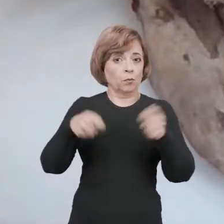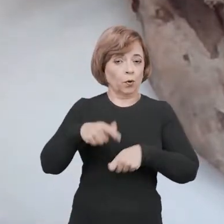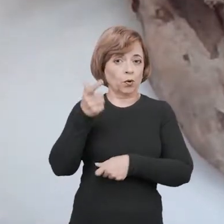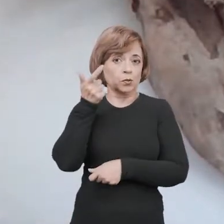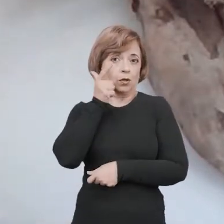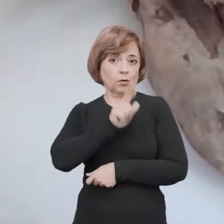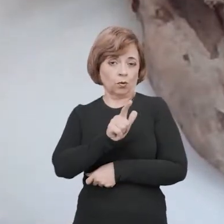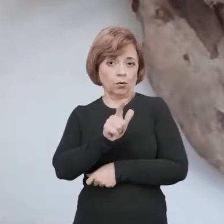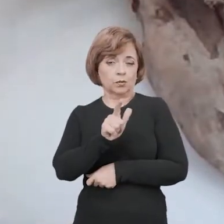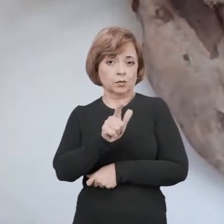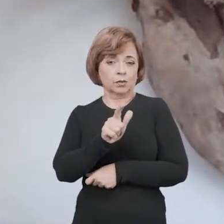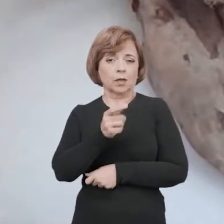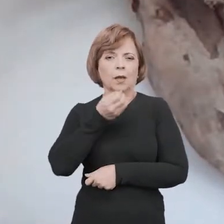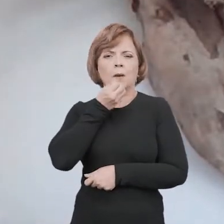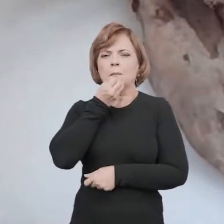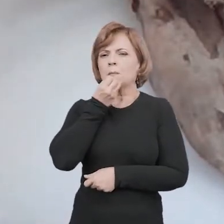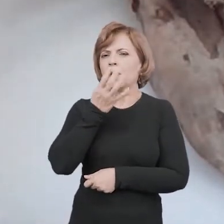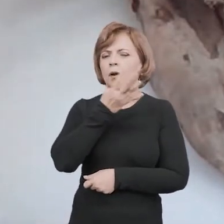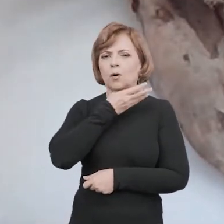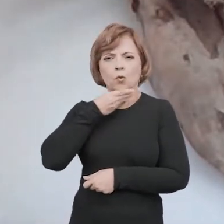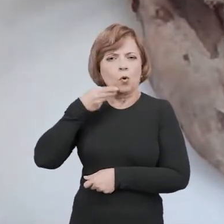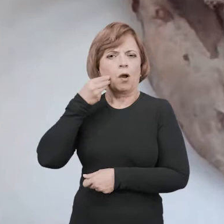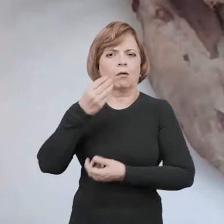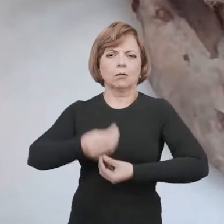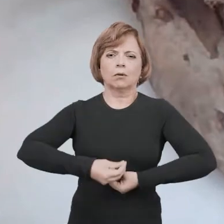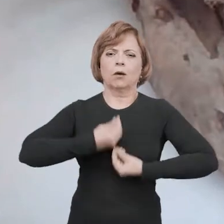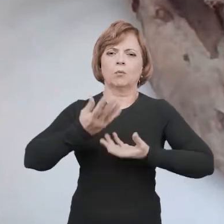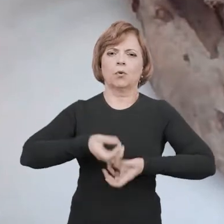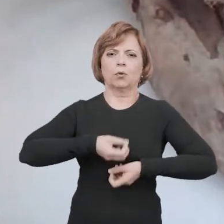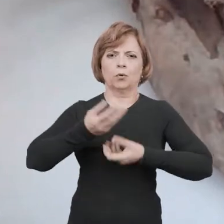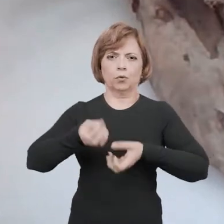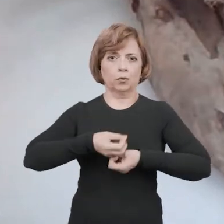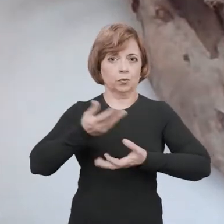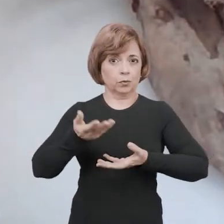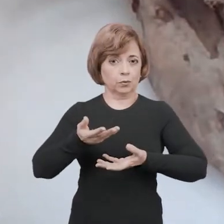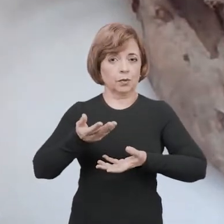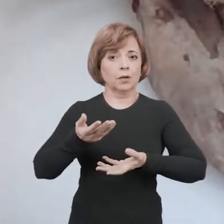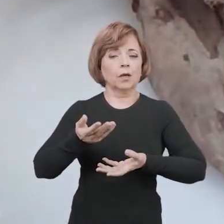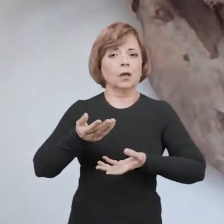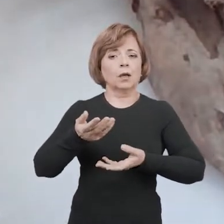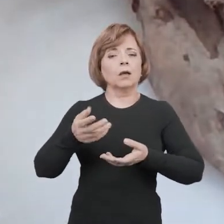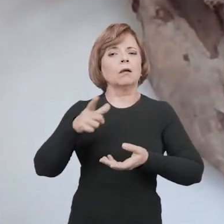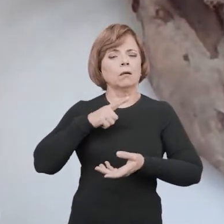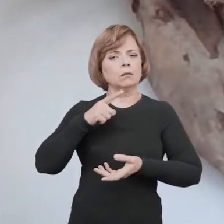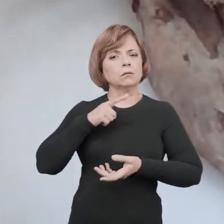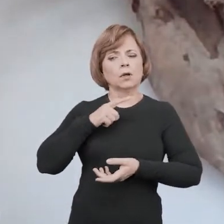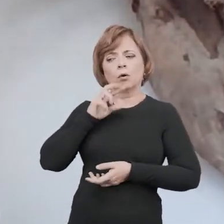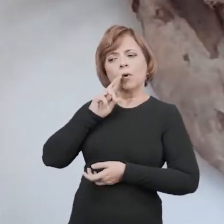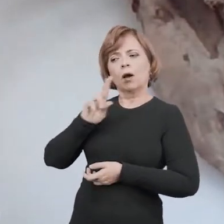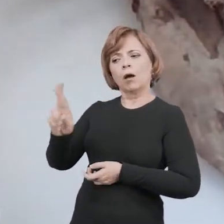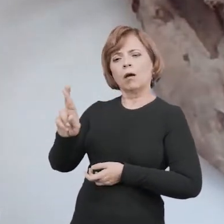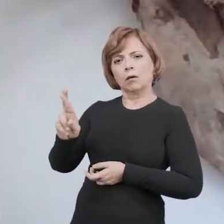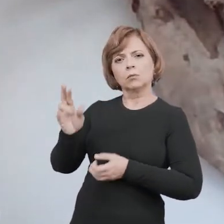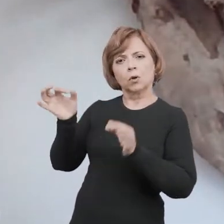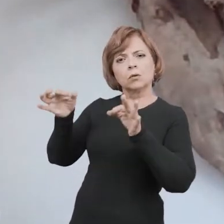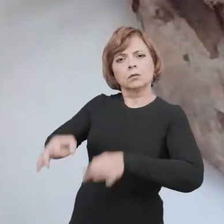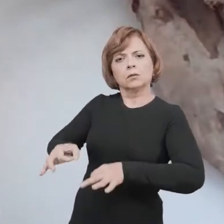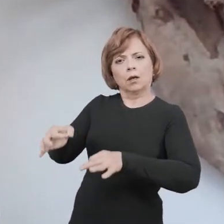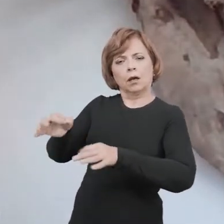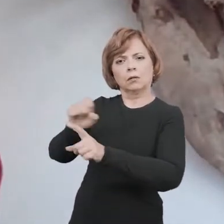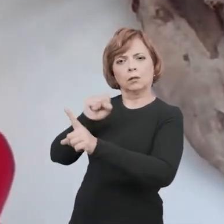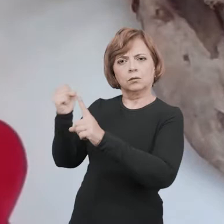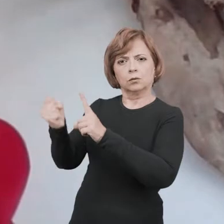consigamos alcançar ganhos expressivos de produtividade e resultados mais concretos para a